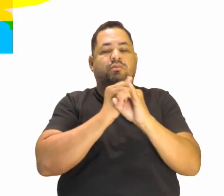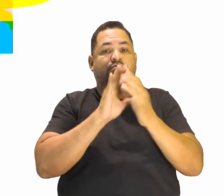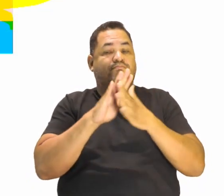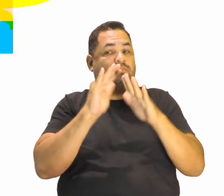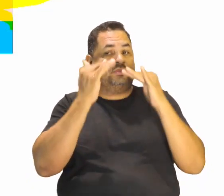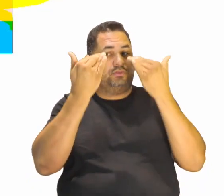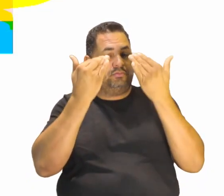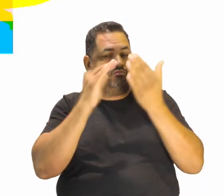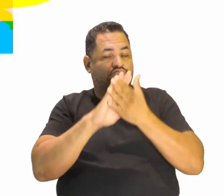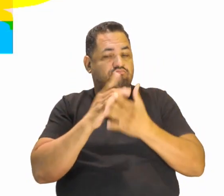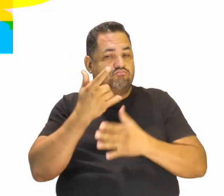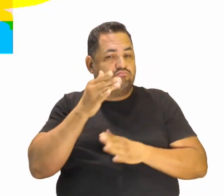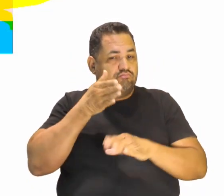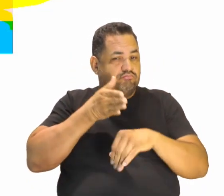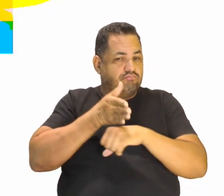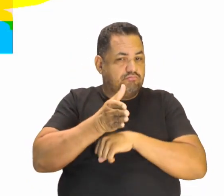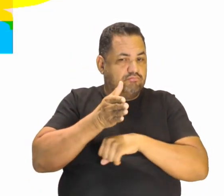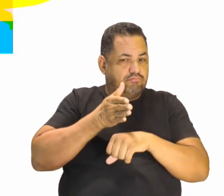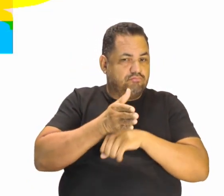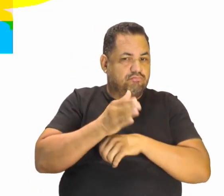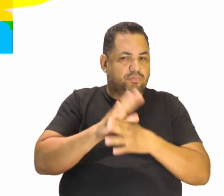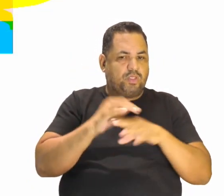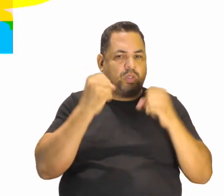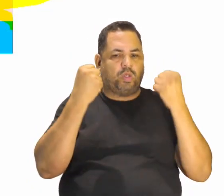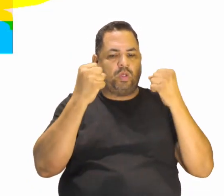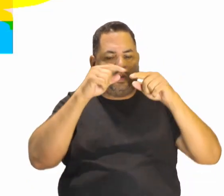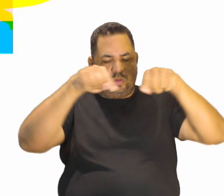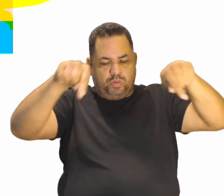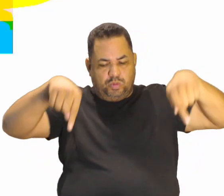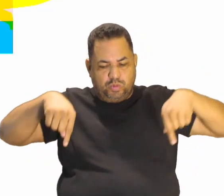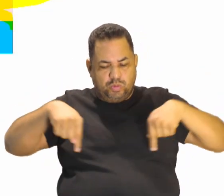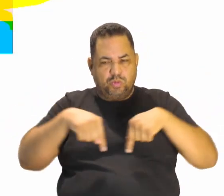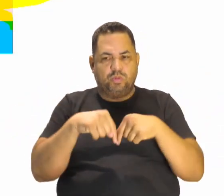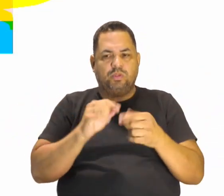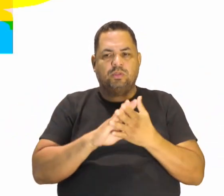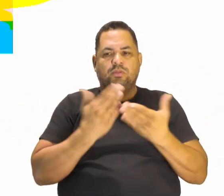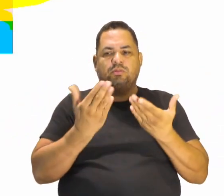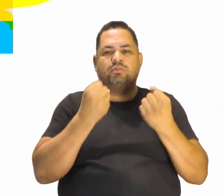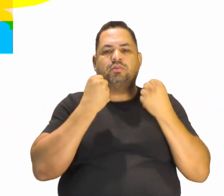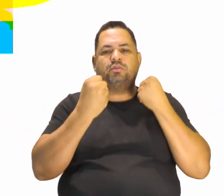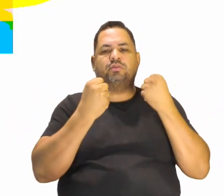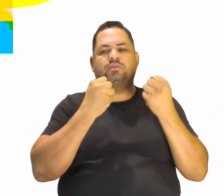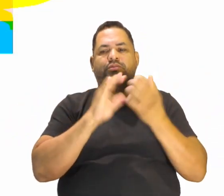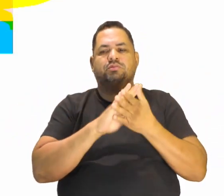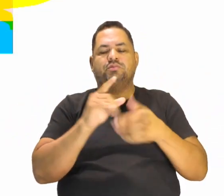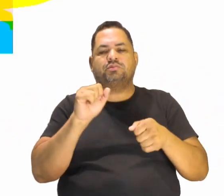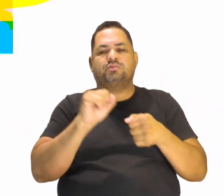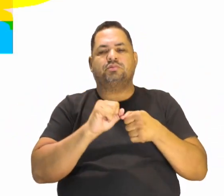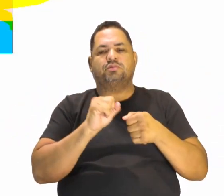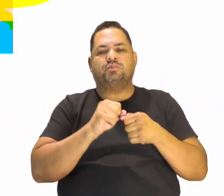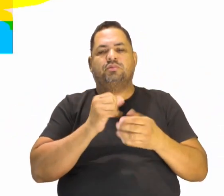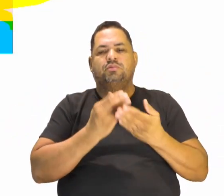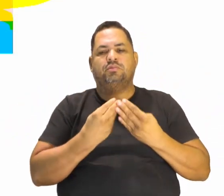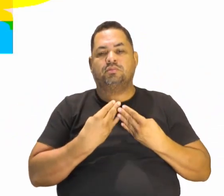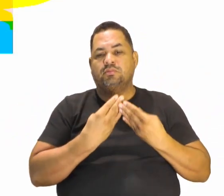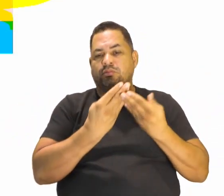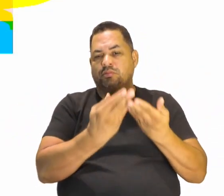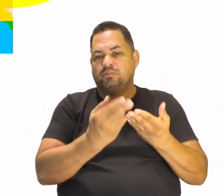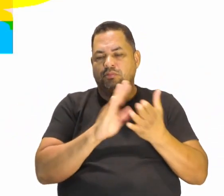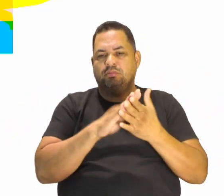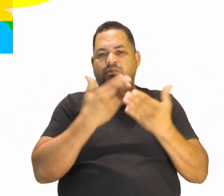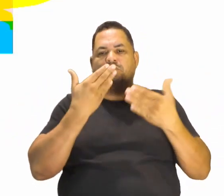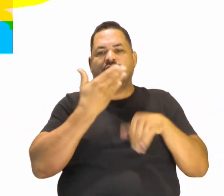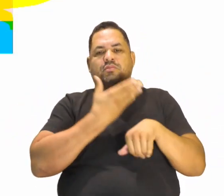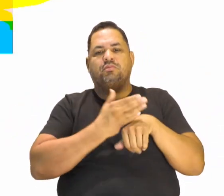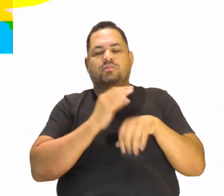tem acesso a uma academia, se você não tem acesso a espaços onde são oferecidos exercícios